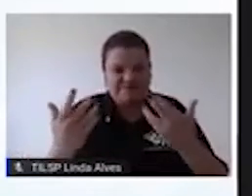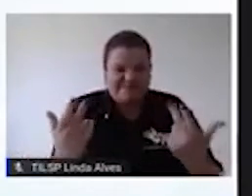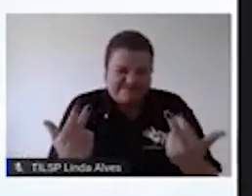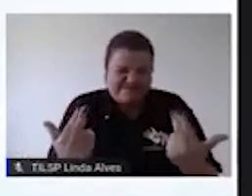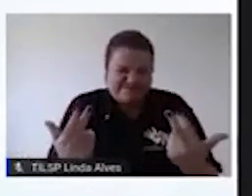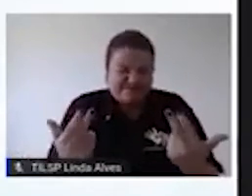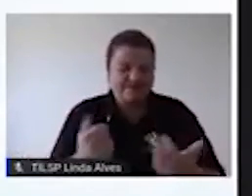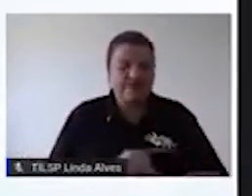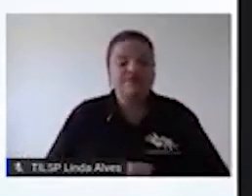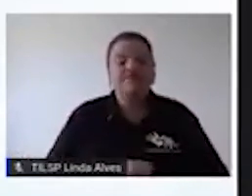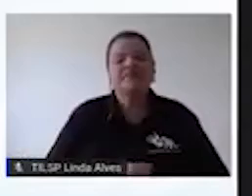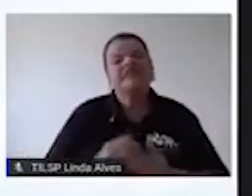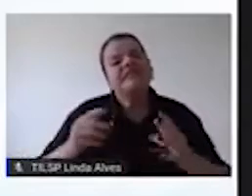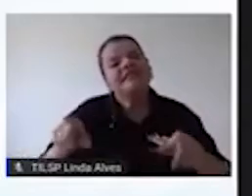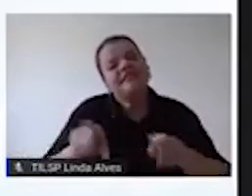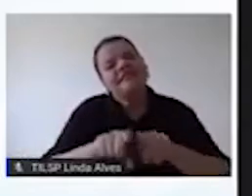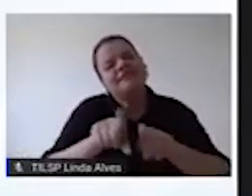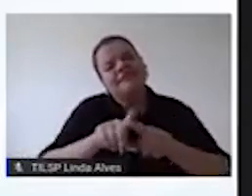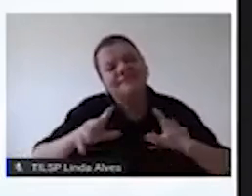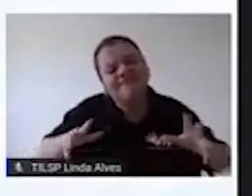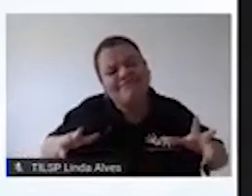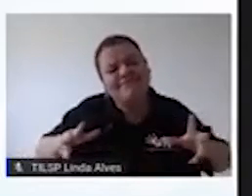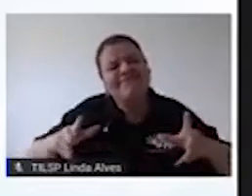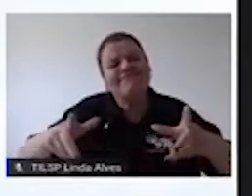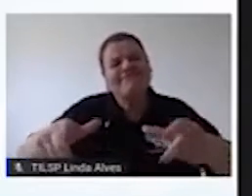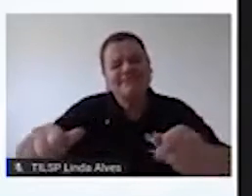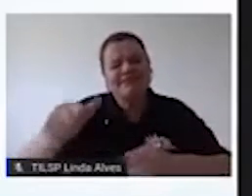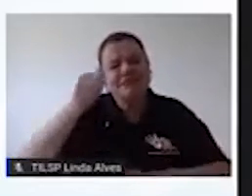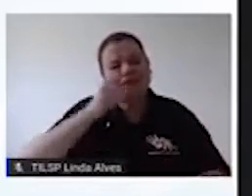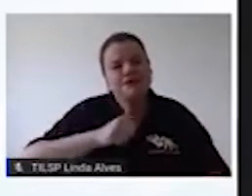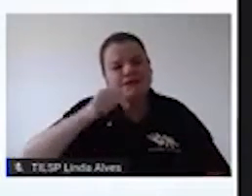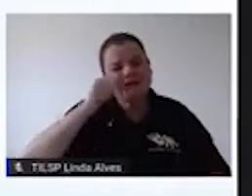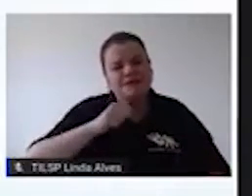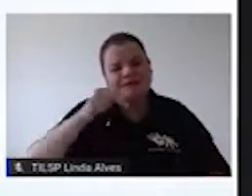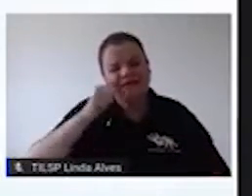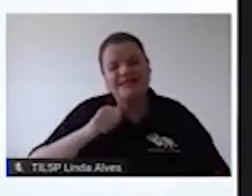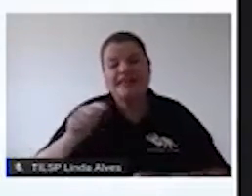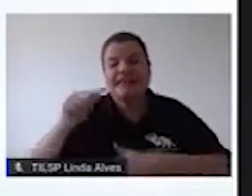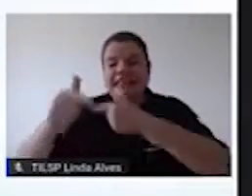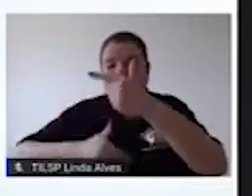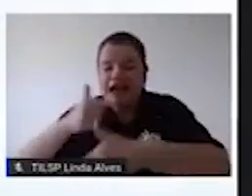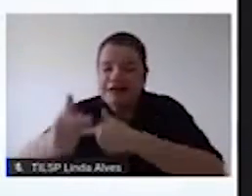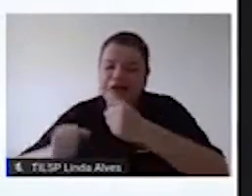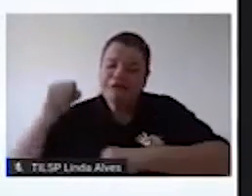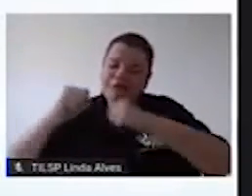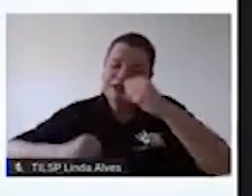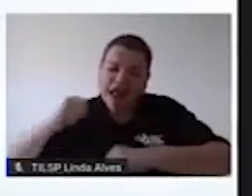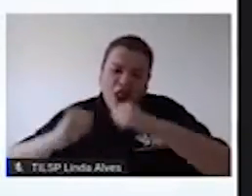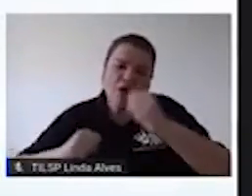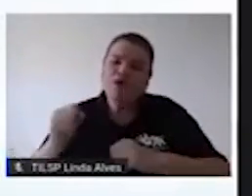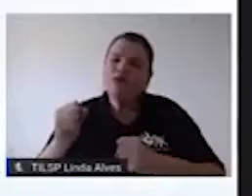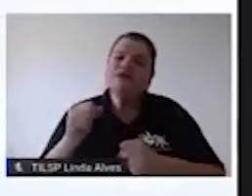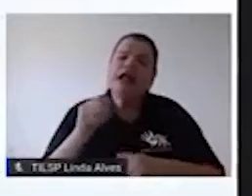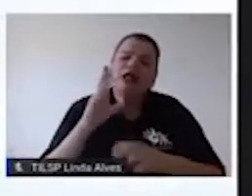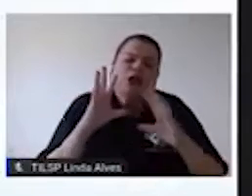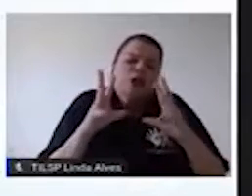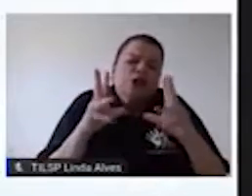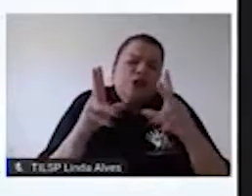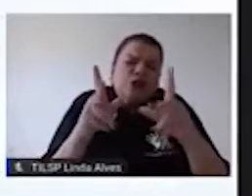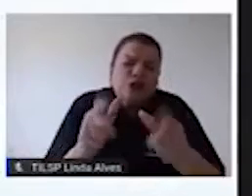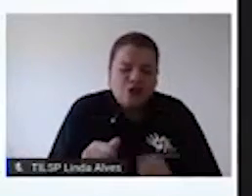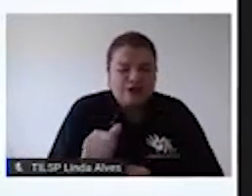também a todas as mulheres, né? Todas as mulheres metalúrgicas, não metalúrgicas, a todas nós que